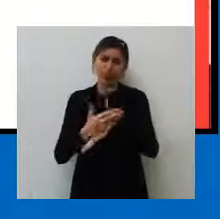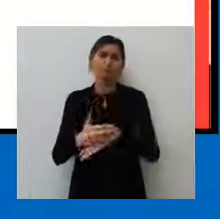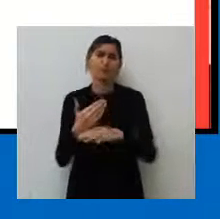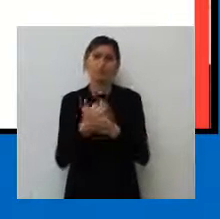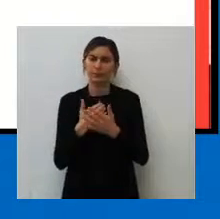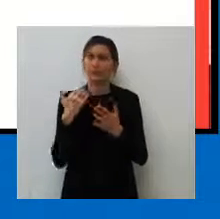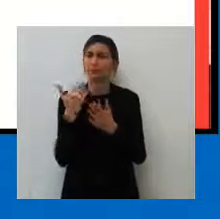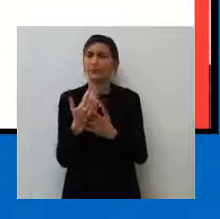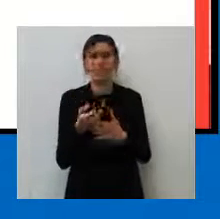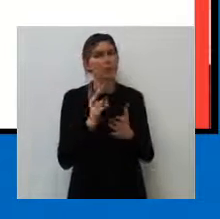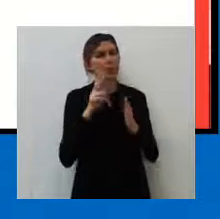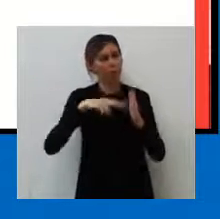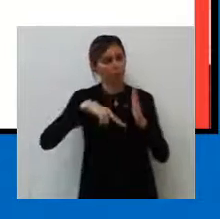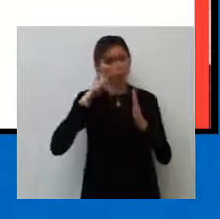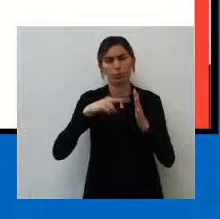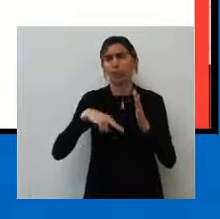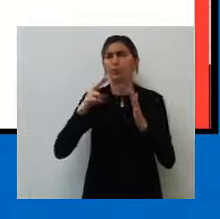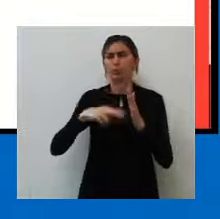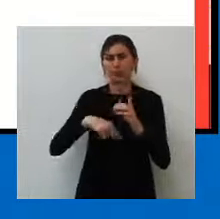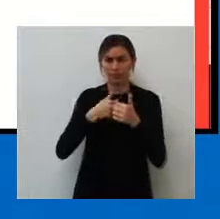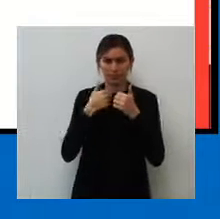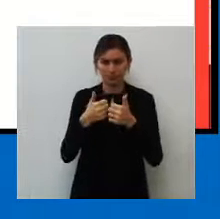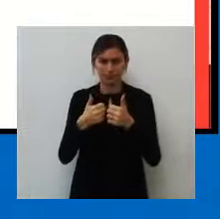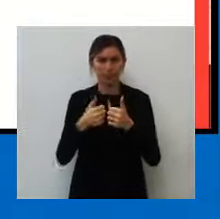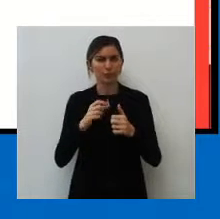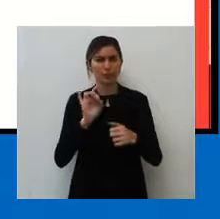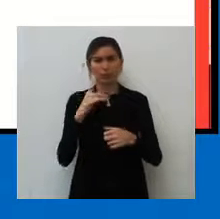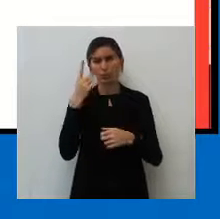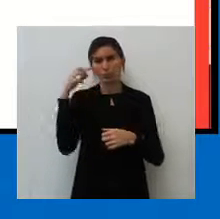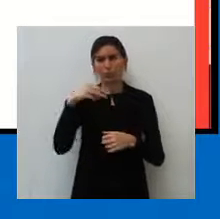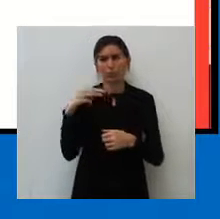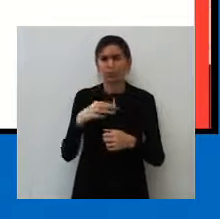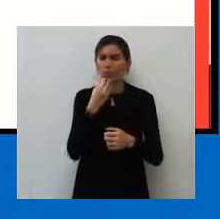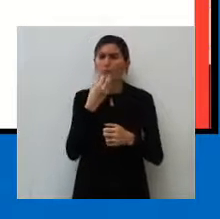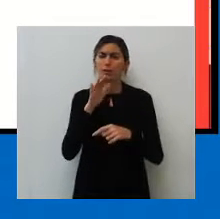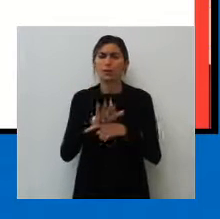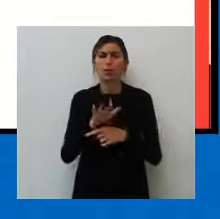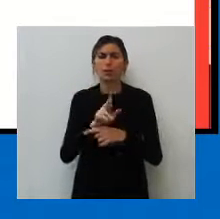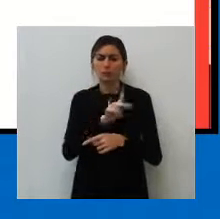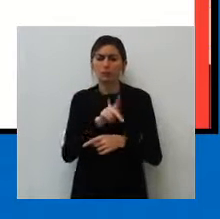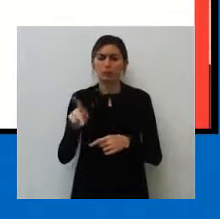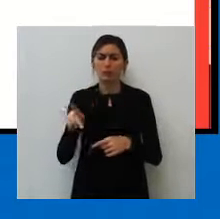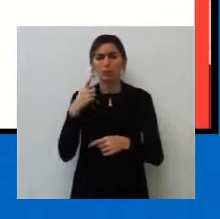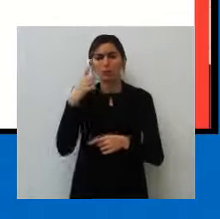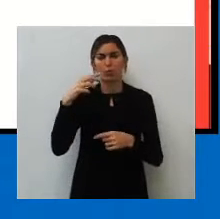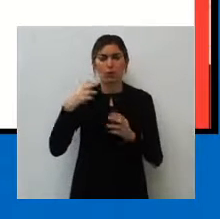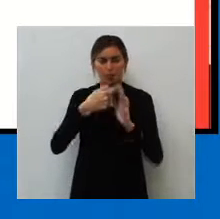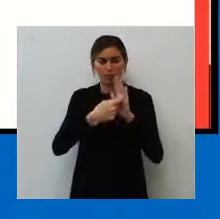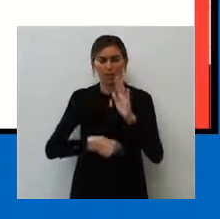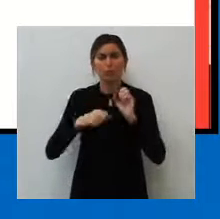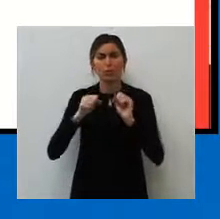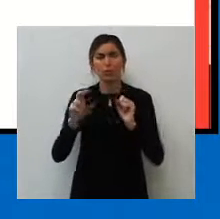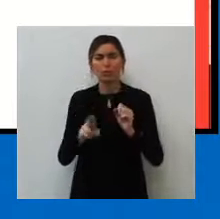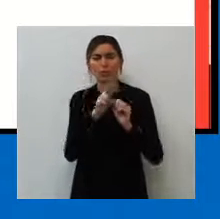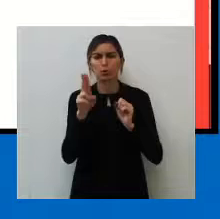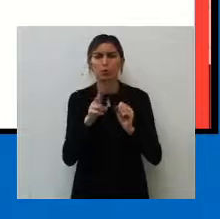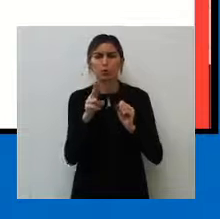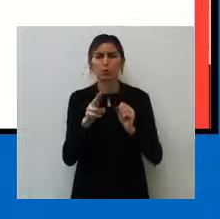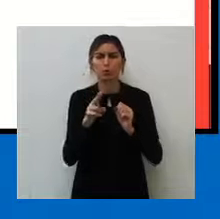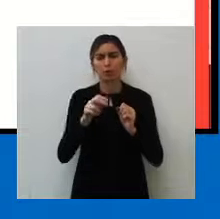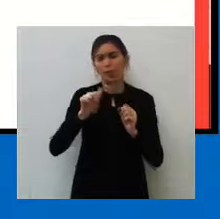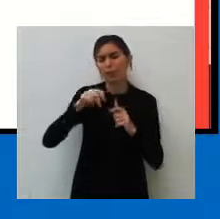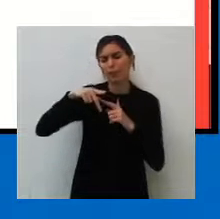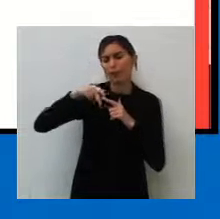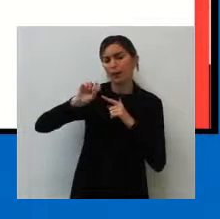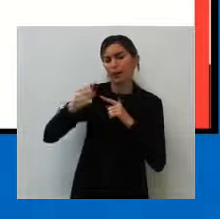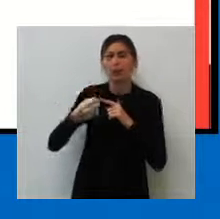mas acima de tudo a leitura beleza só tem um minuto boa tarde professor em uma redação posso usar tanto a